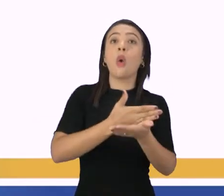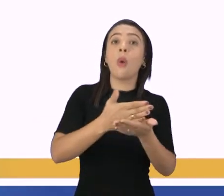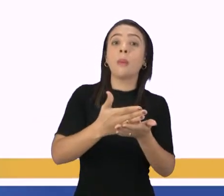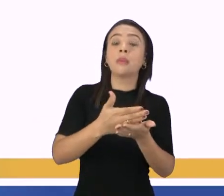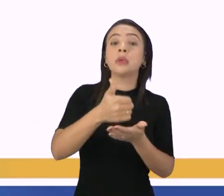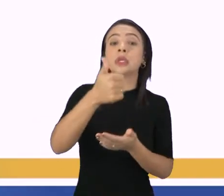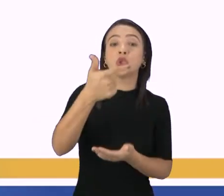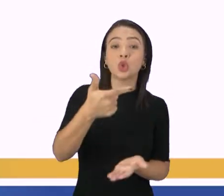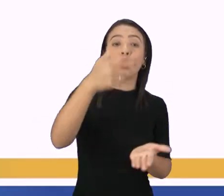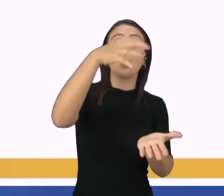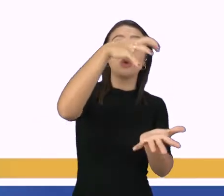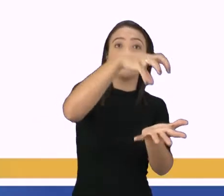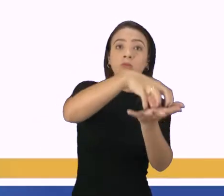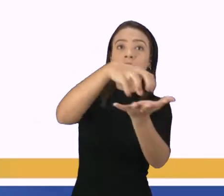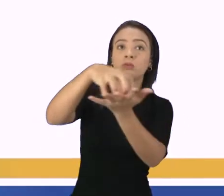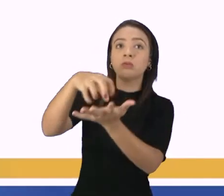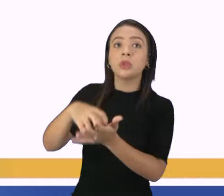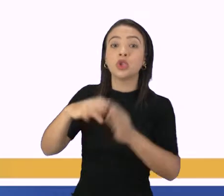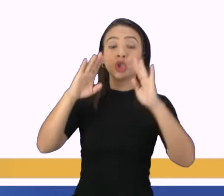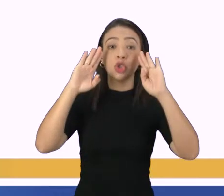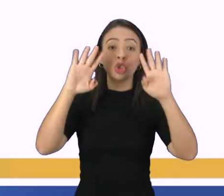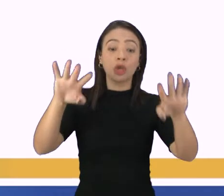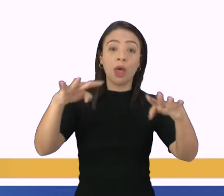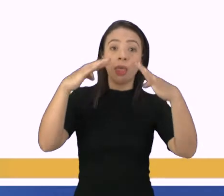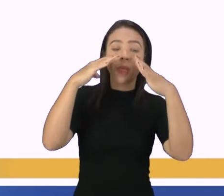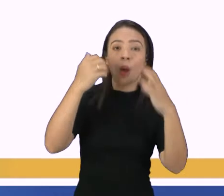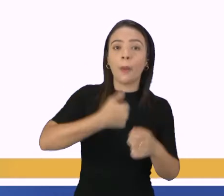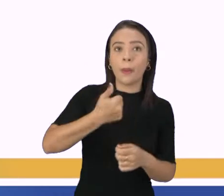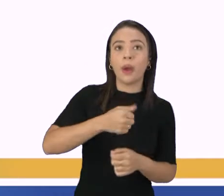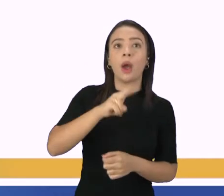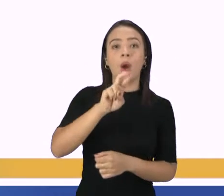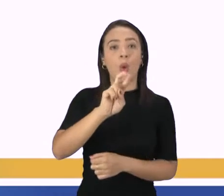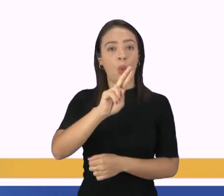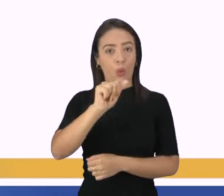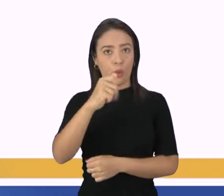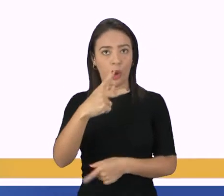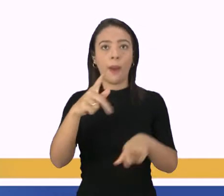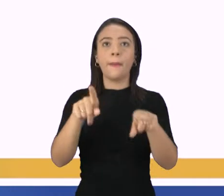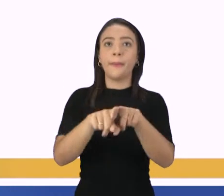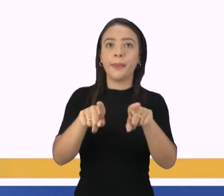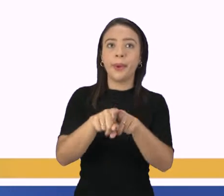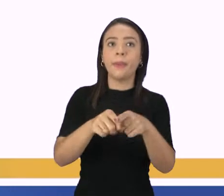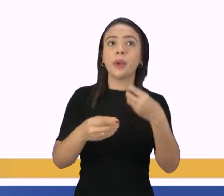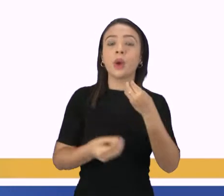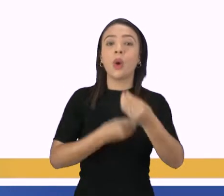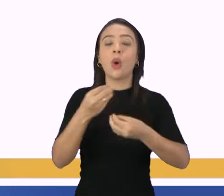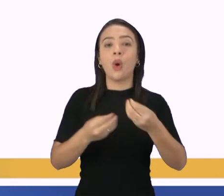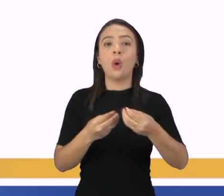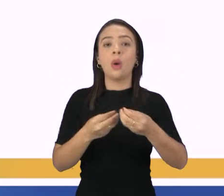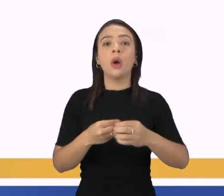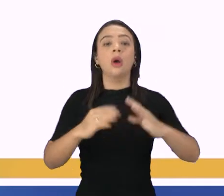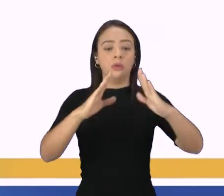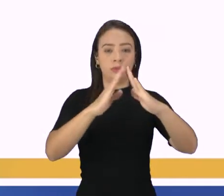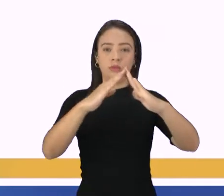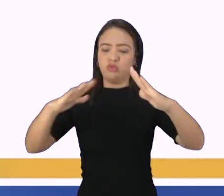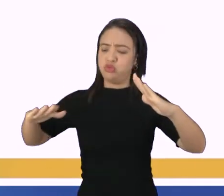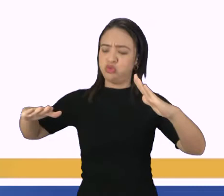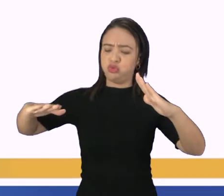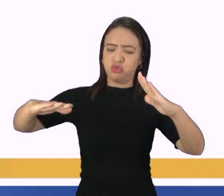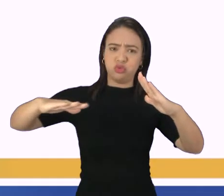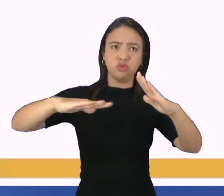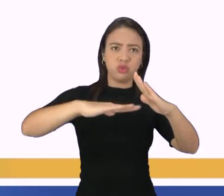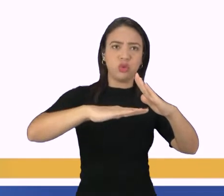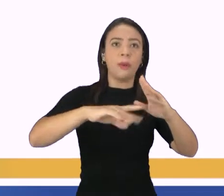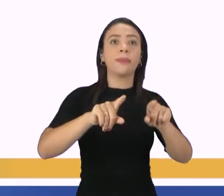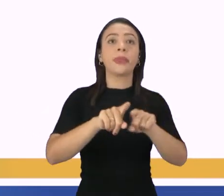12 unidades de referência de atenção primária, URAP, e também por meio de drive-thru, além das